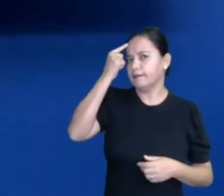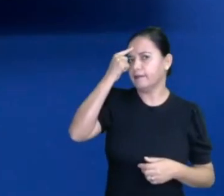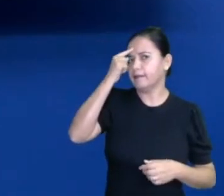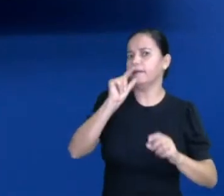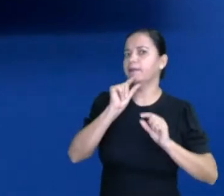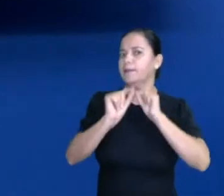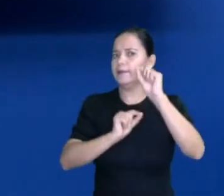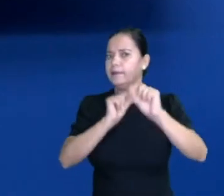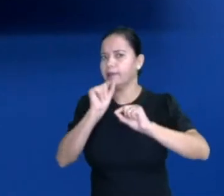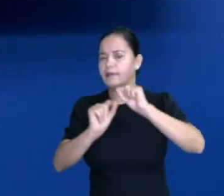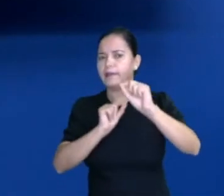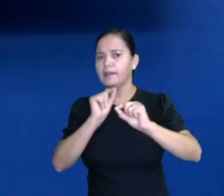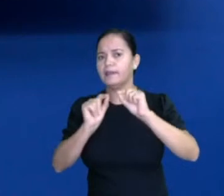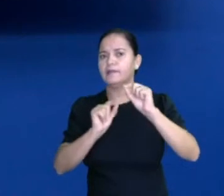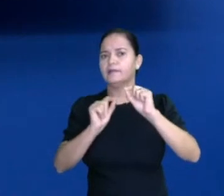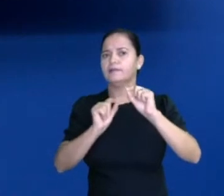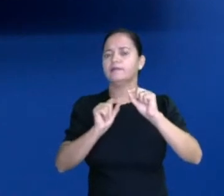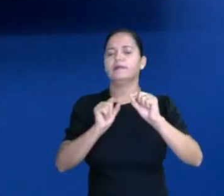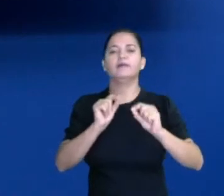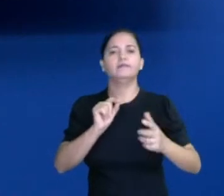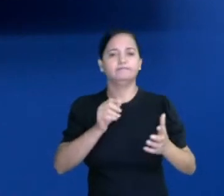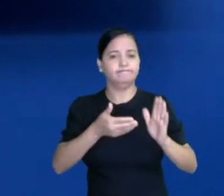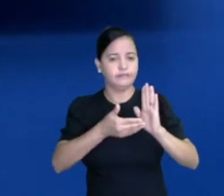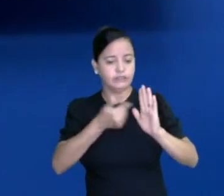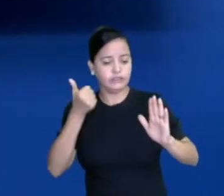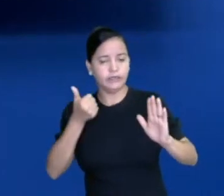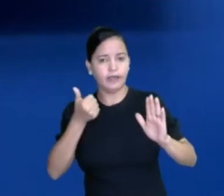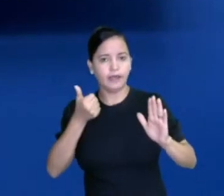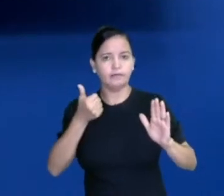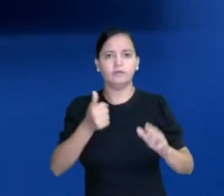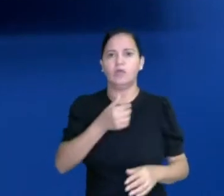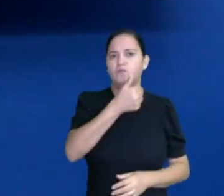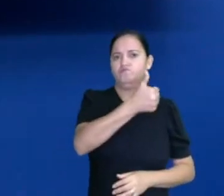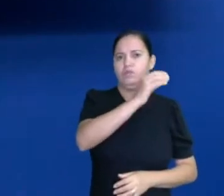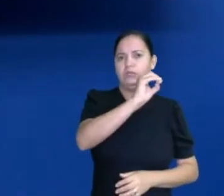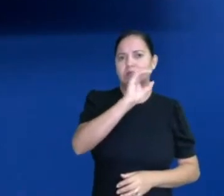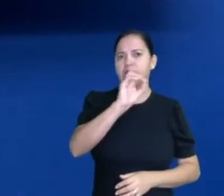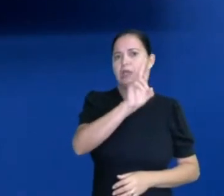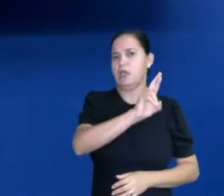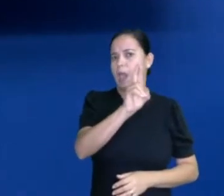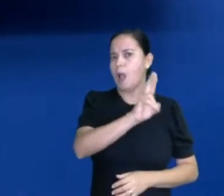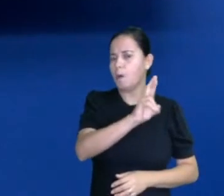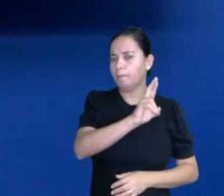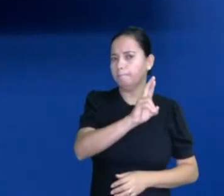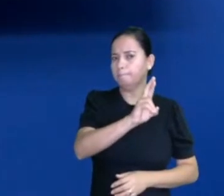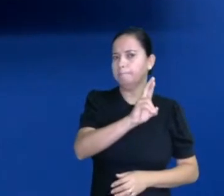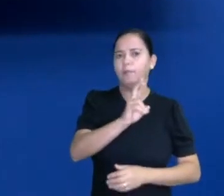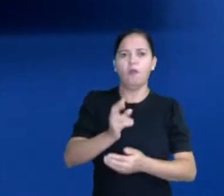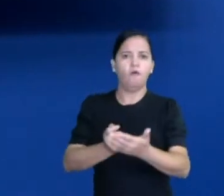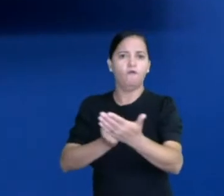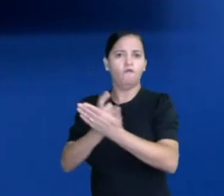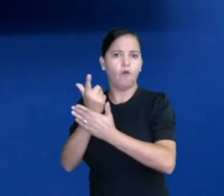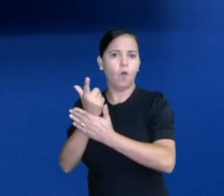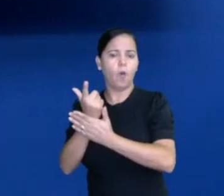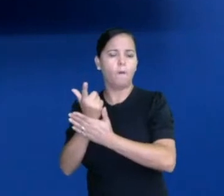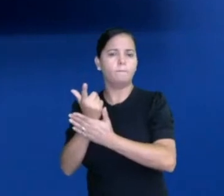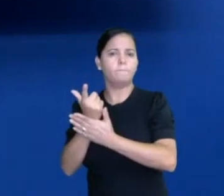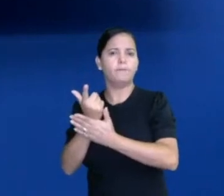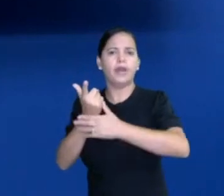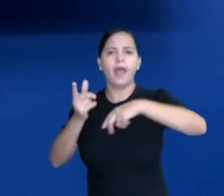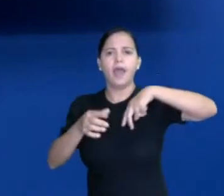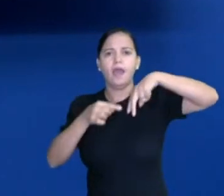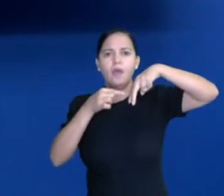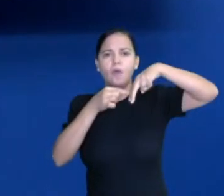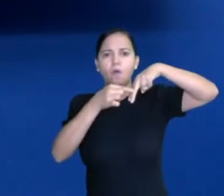gente? Retirar uma quantidade de outra. Estou com R$100, feito Norberto, vou comprar uma calça jeans nova